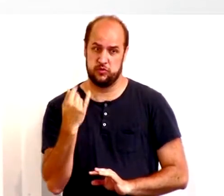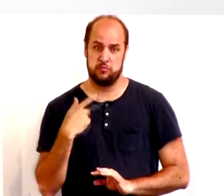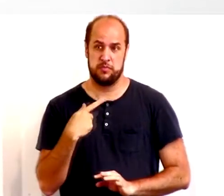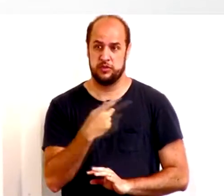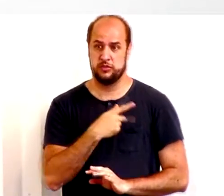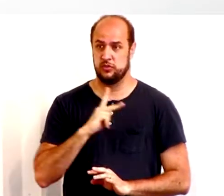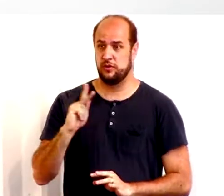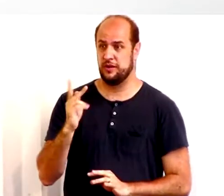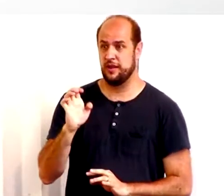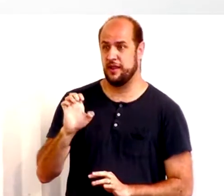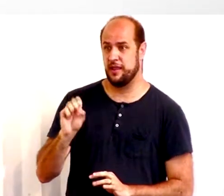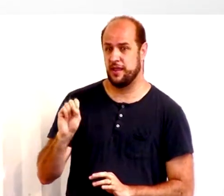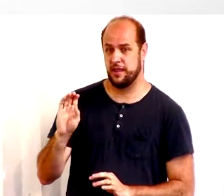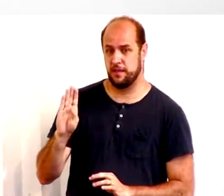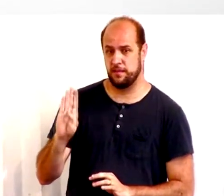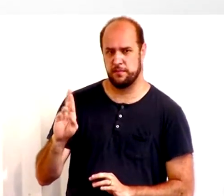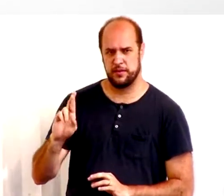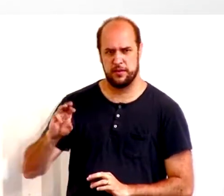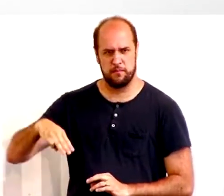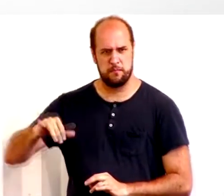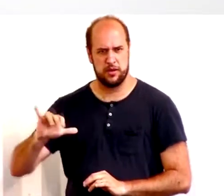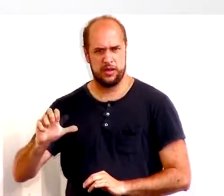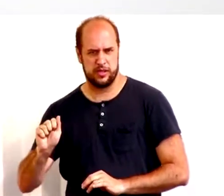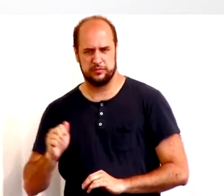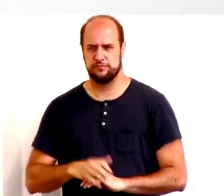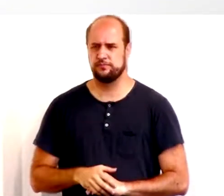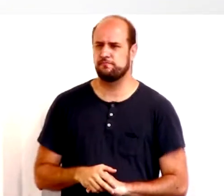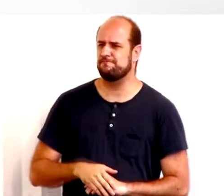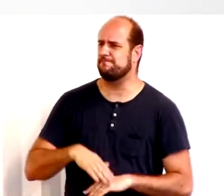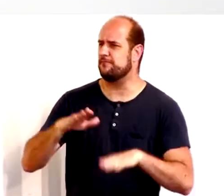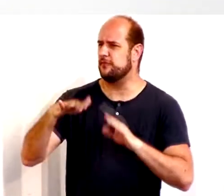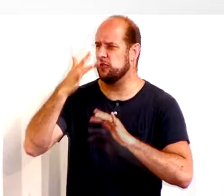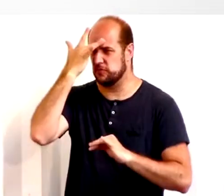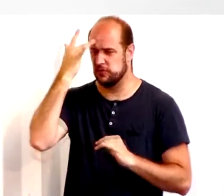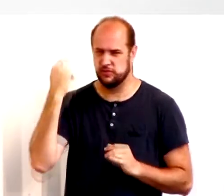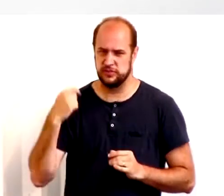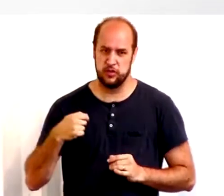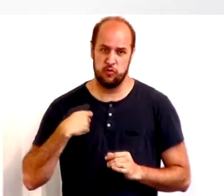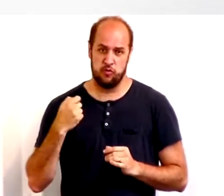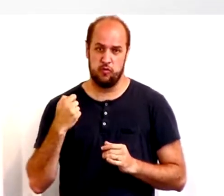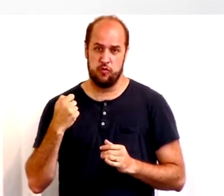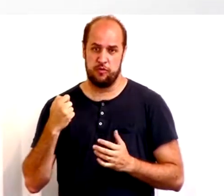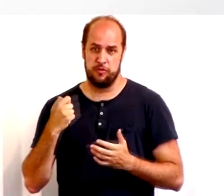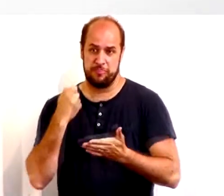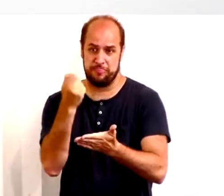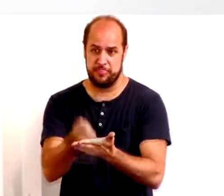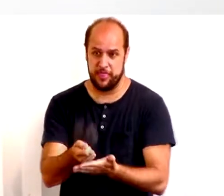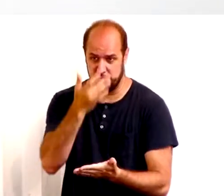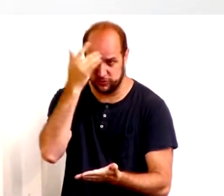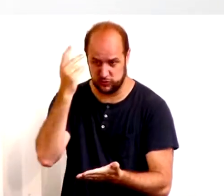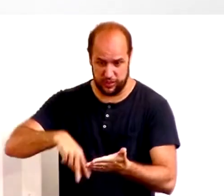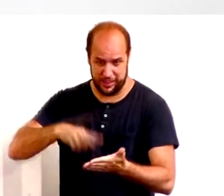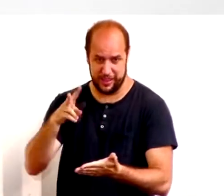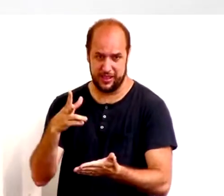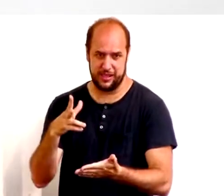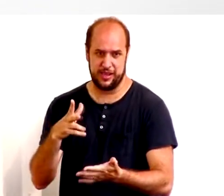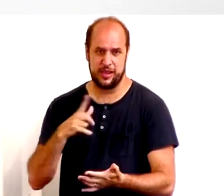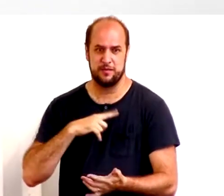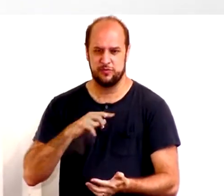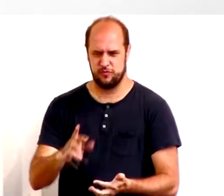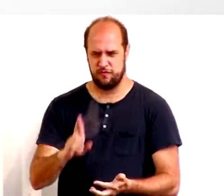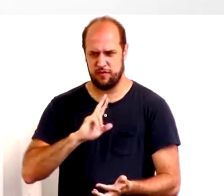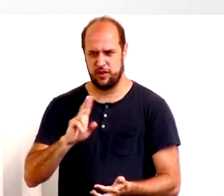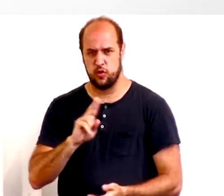Maia e os endossos que alguns irmãos fizeram no livro, às vezes eu vou e abro o livro para ler os endossos. E eles falam